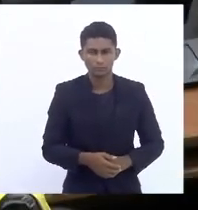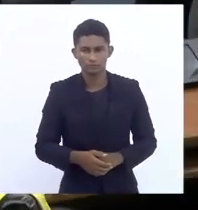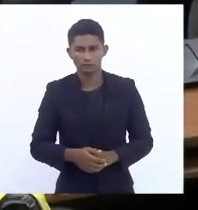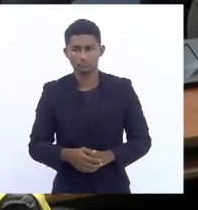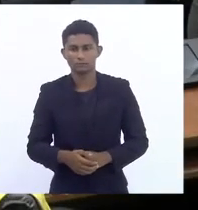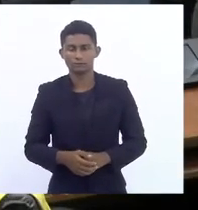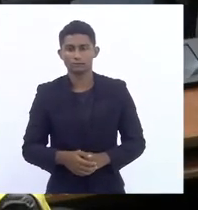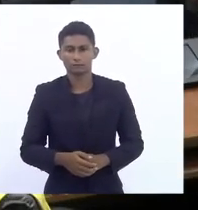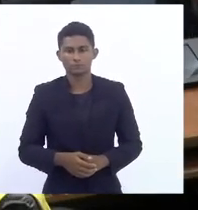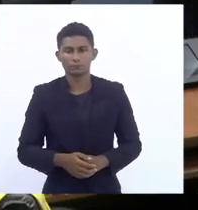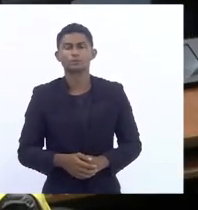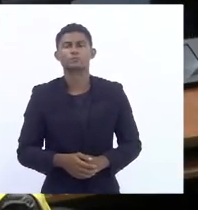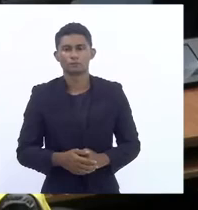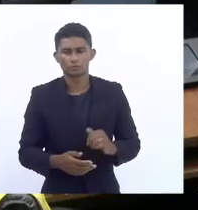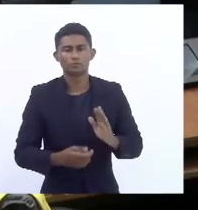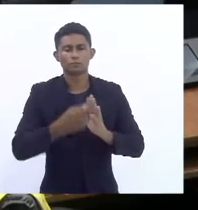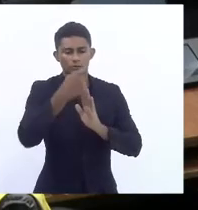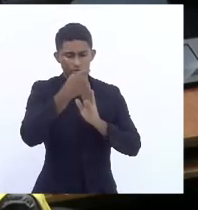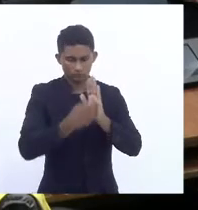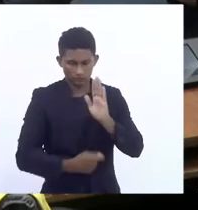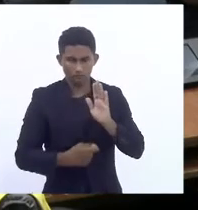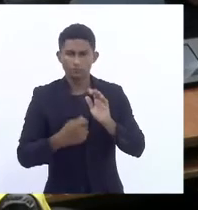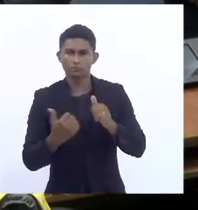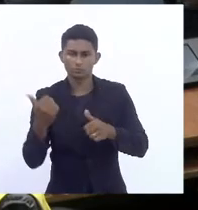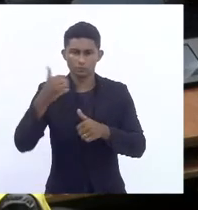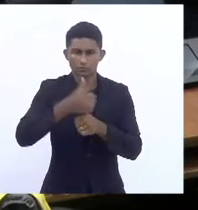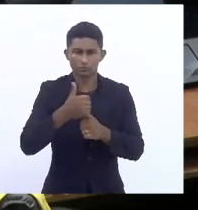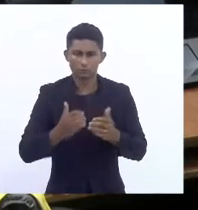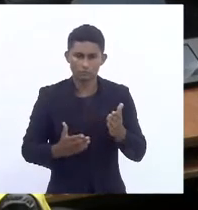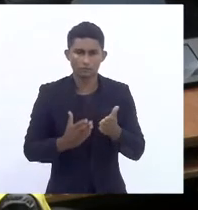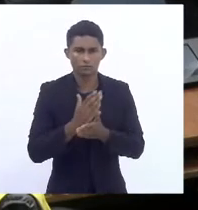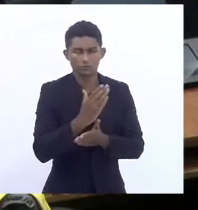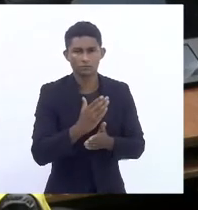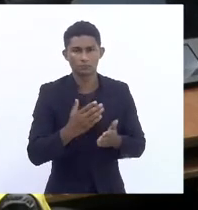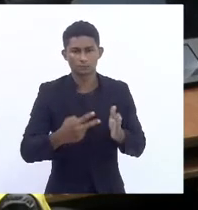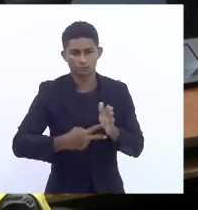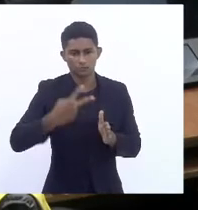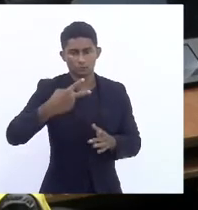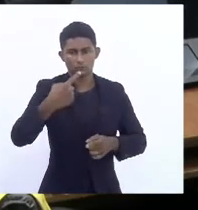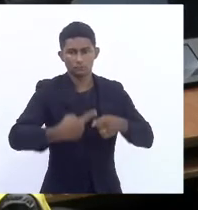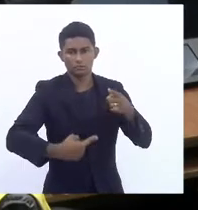Com o substitutivo aprovado, redação do vencido, para a segunda discussão.